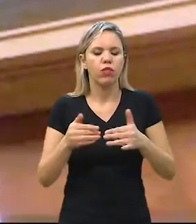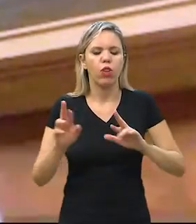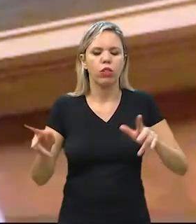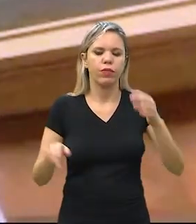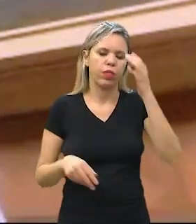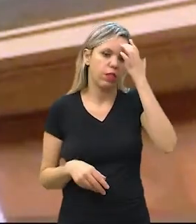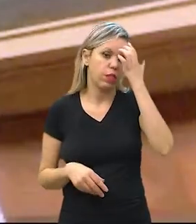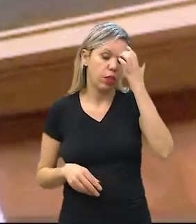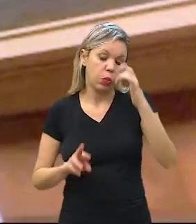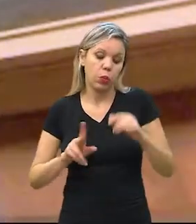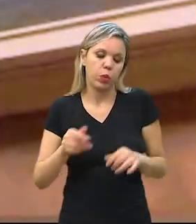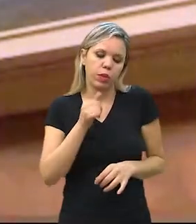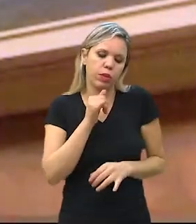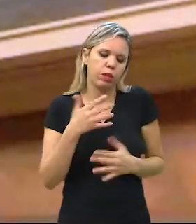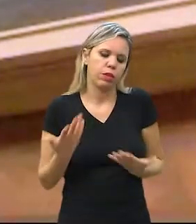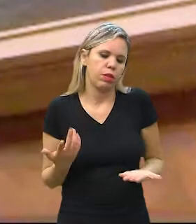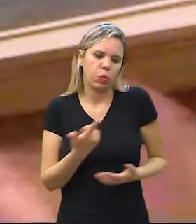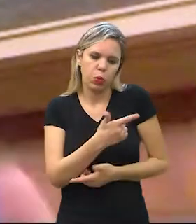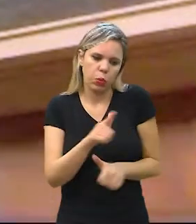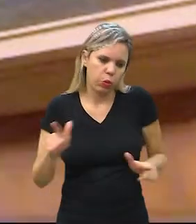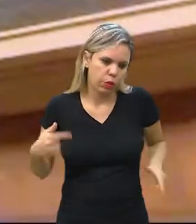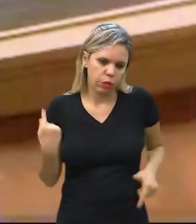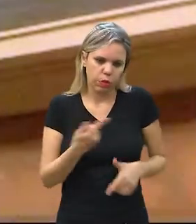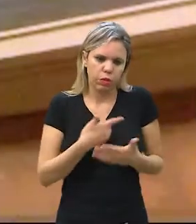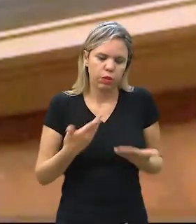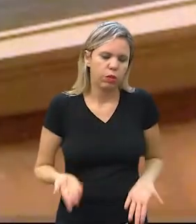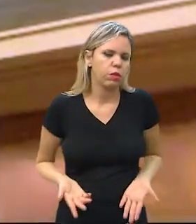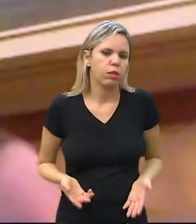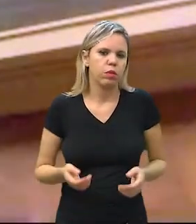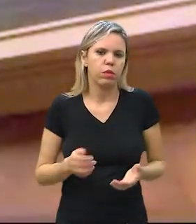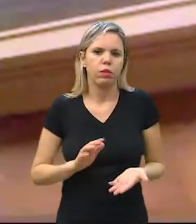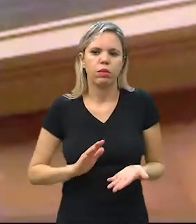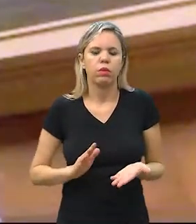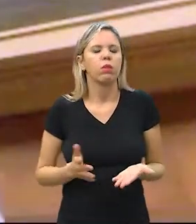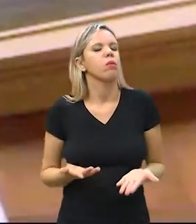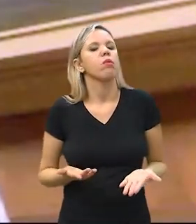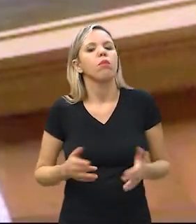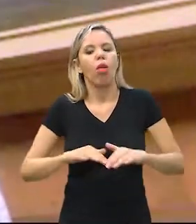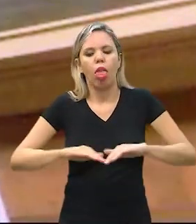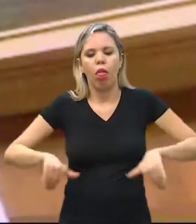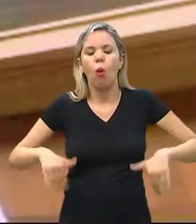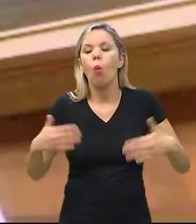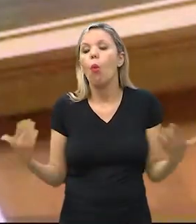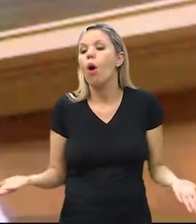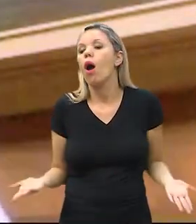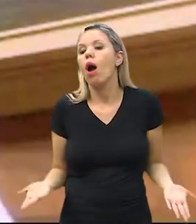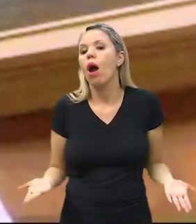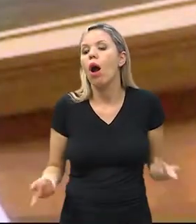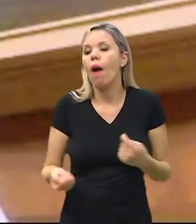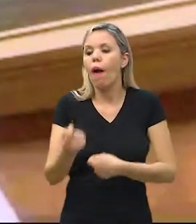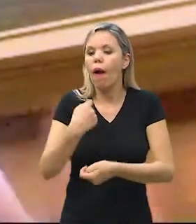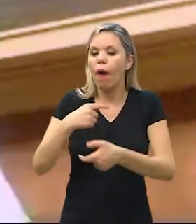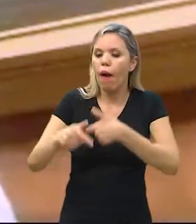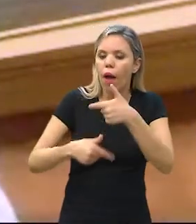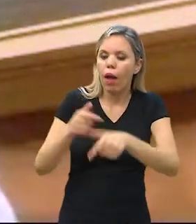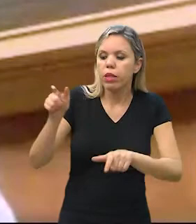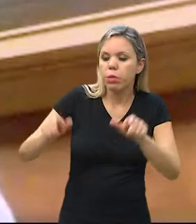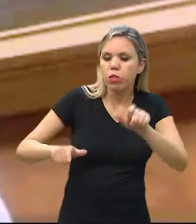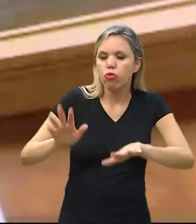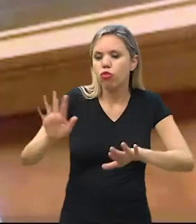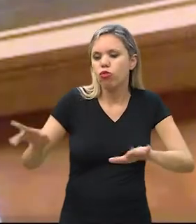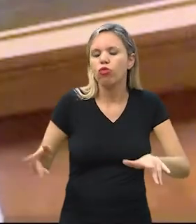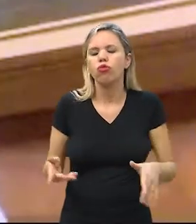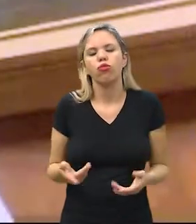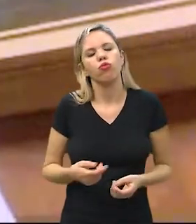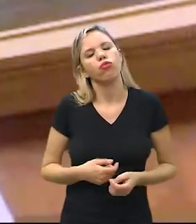é diferente. Não é a questão, não existe para nós uma discriminação de qual é o trabalho da